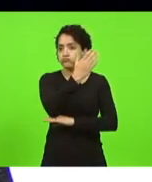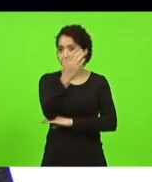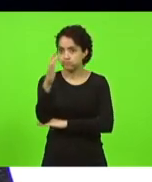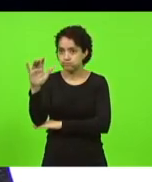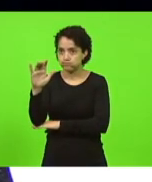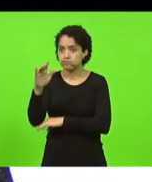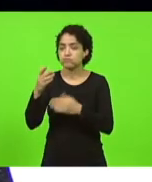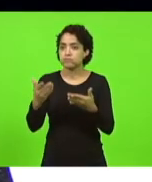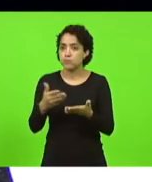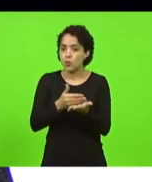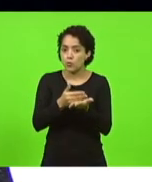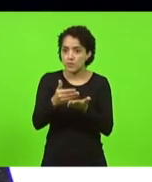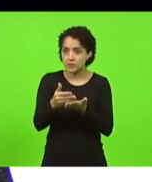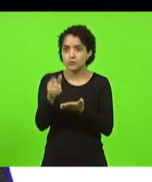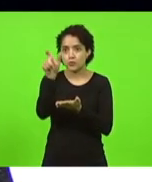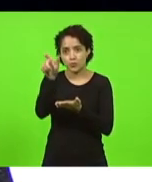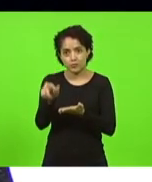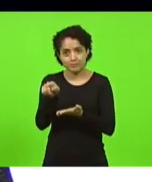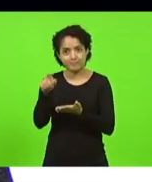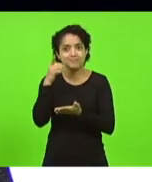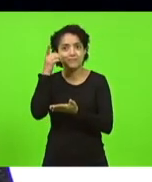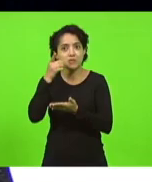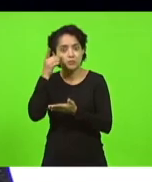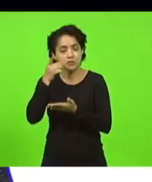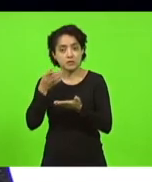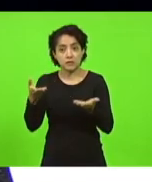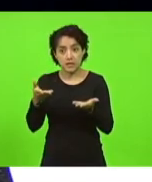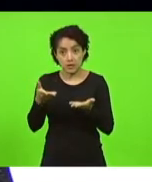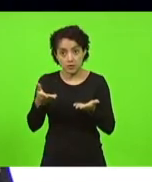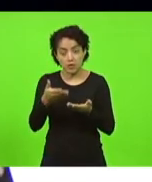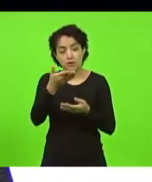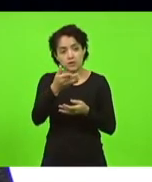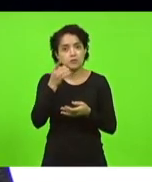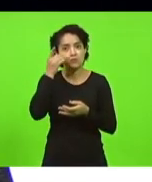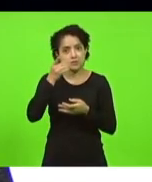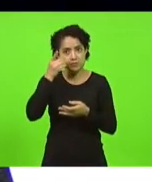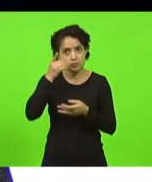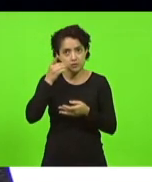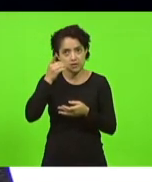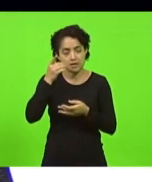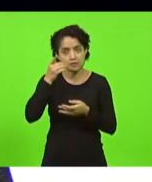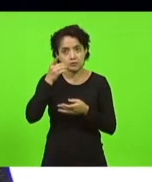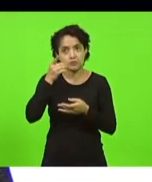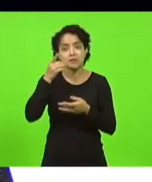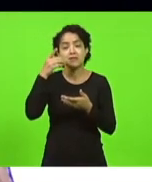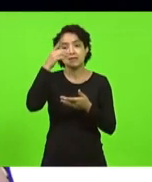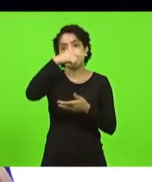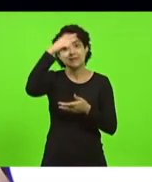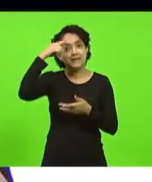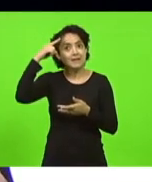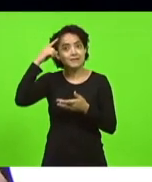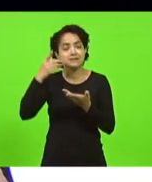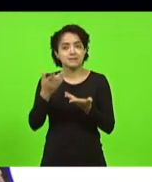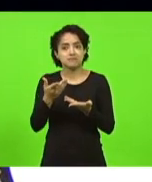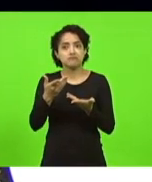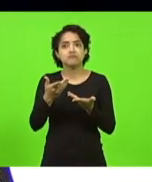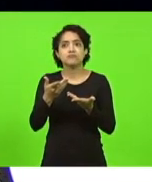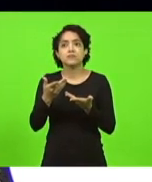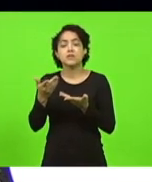começou com o deputado Peninha e acabou agora com o deputado Darcy de Matos e foi corrigido pelo